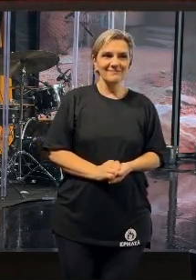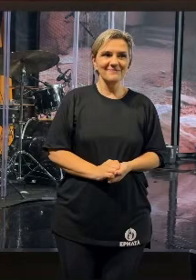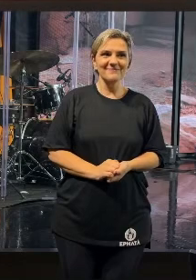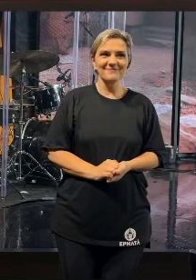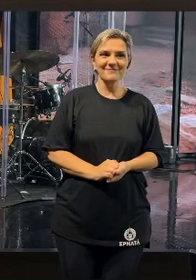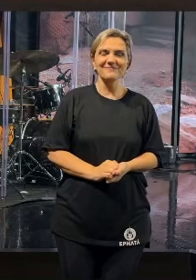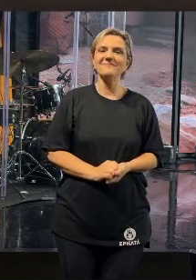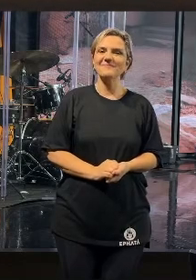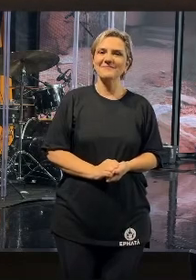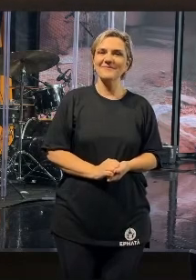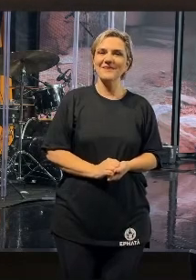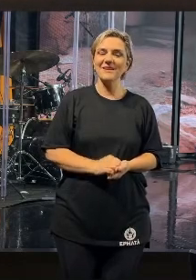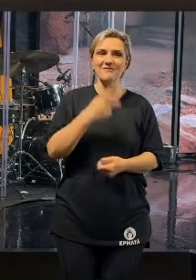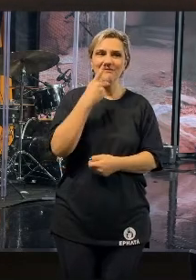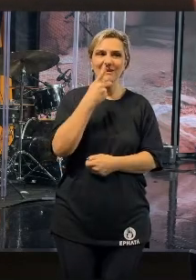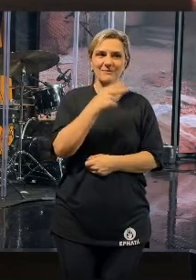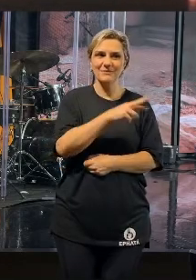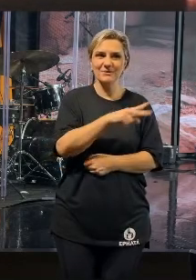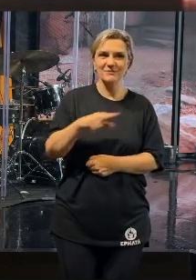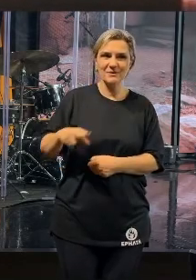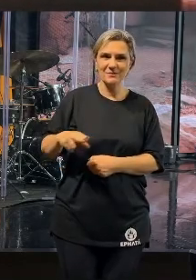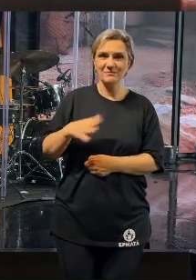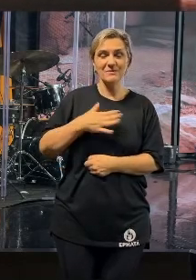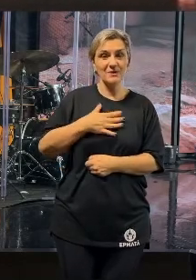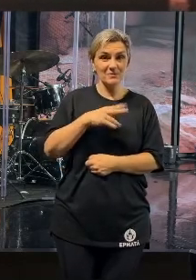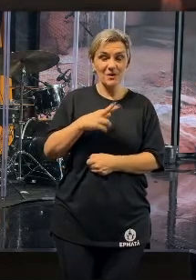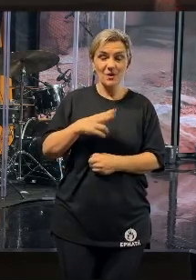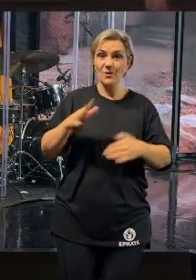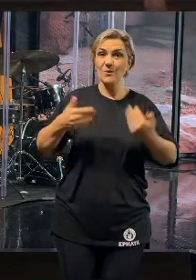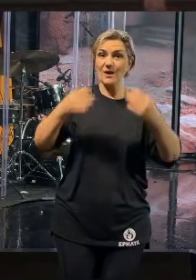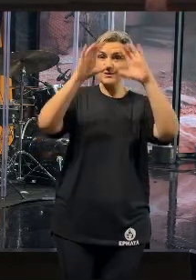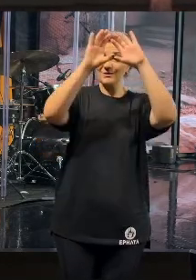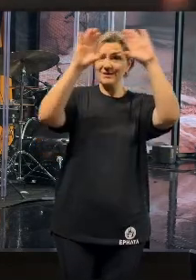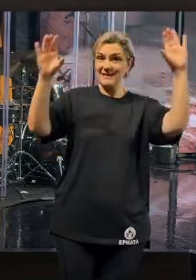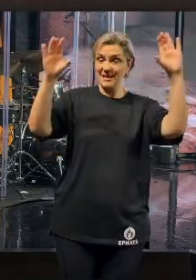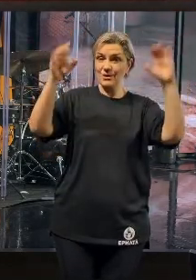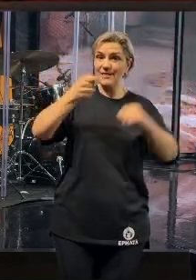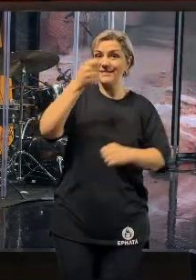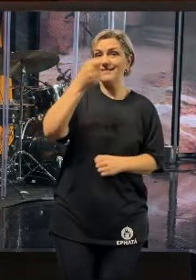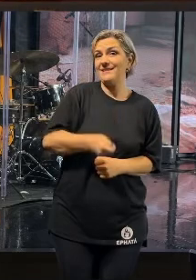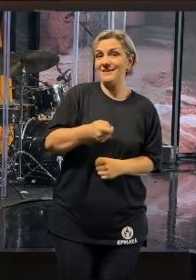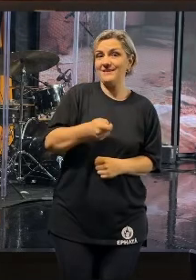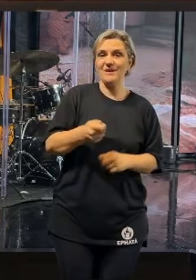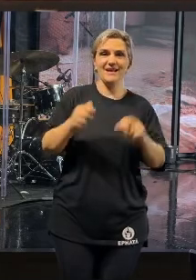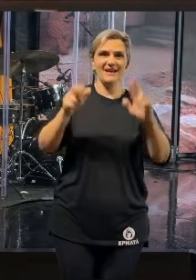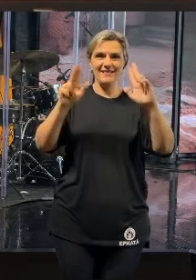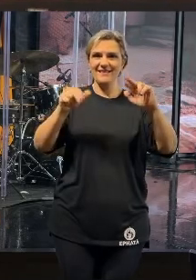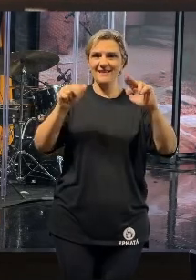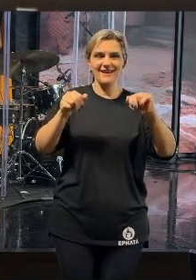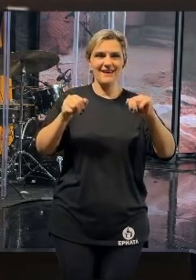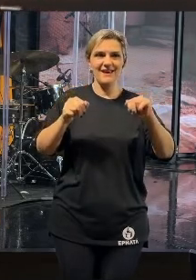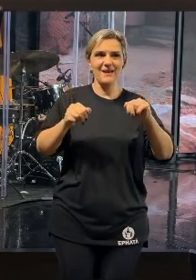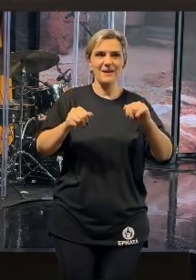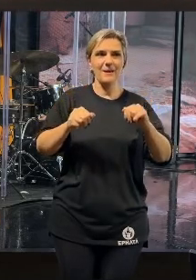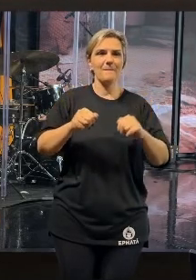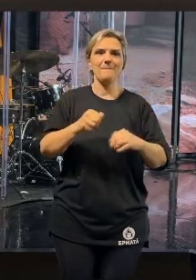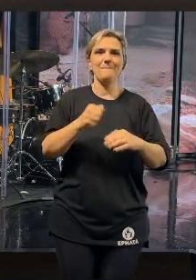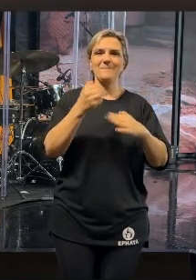Fala para esse irmão que está do teu lado: meu irmão, quando o céu determina, ninguém impede.